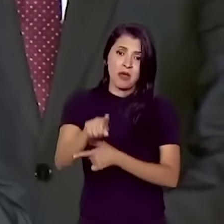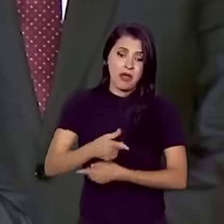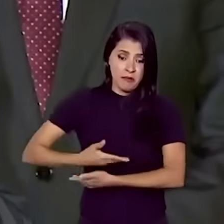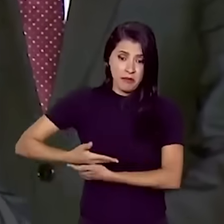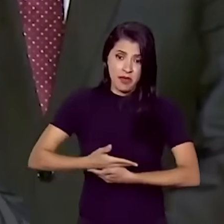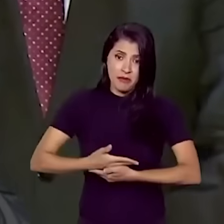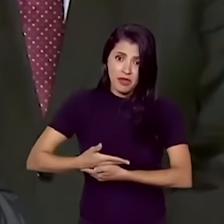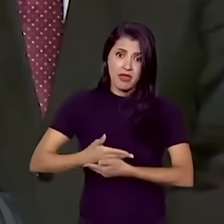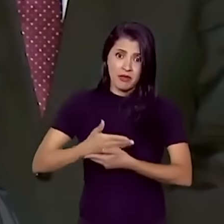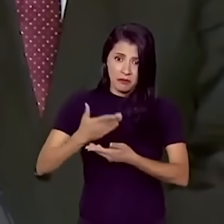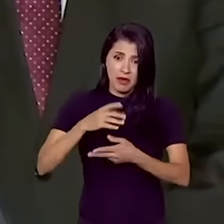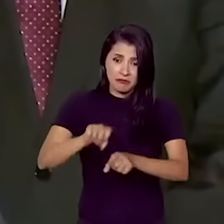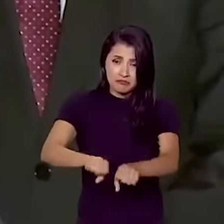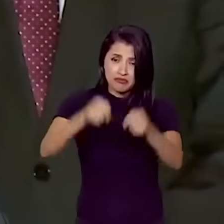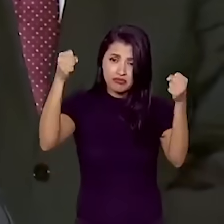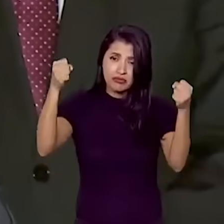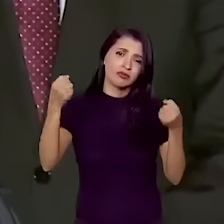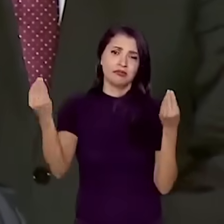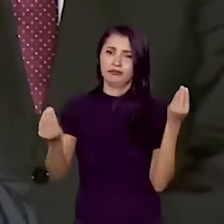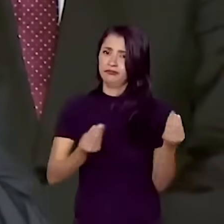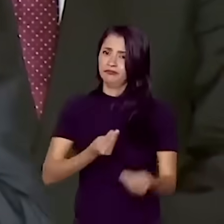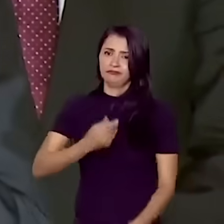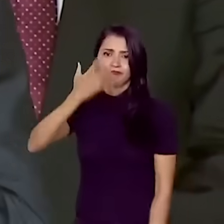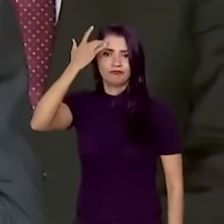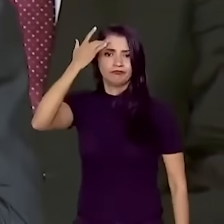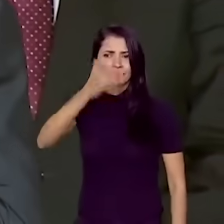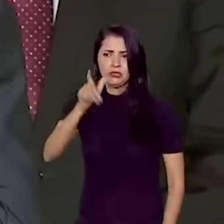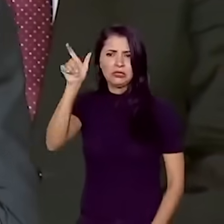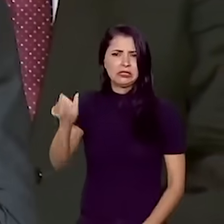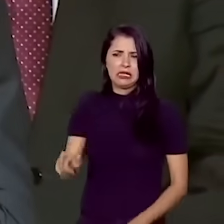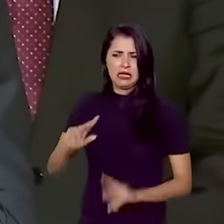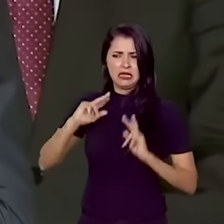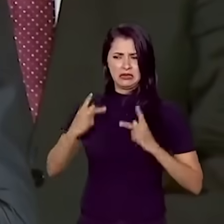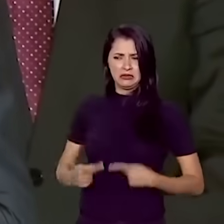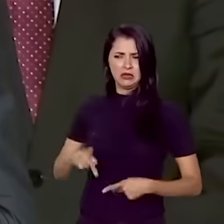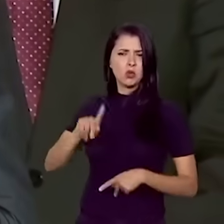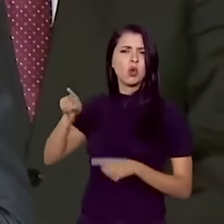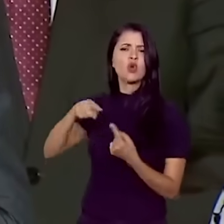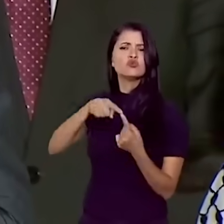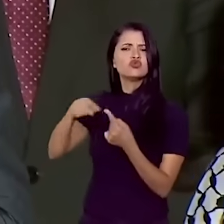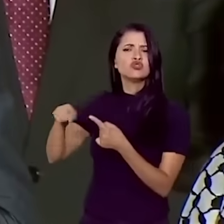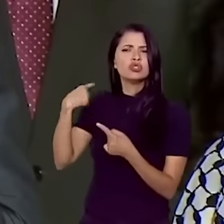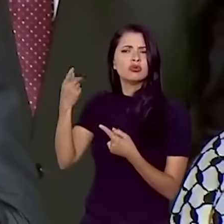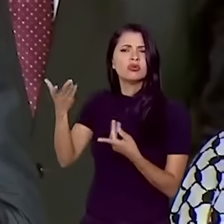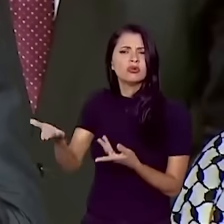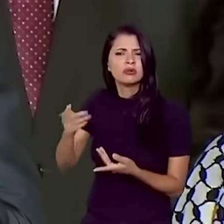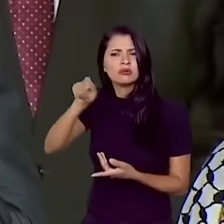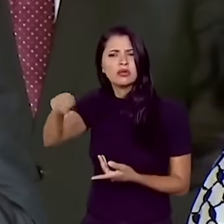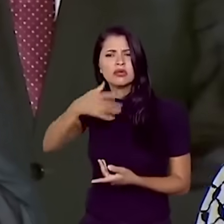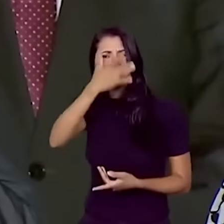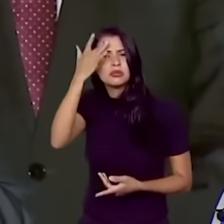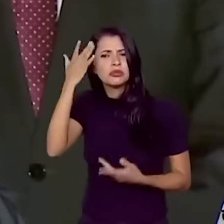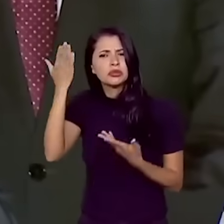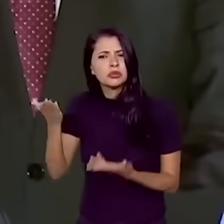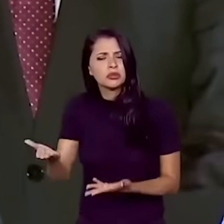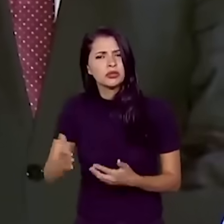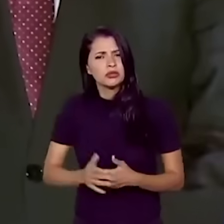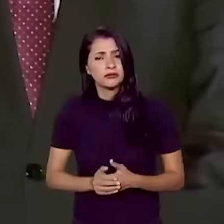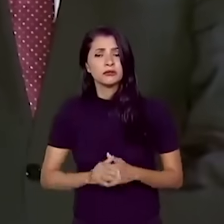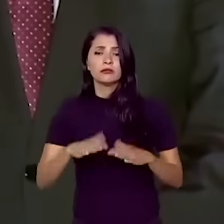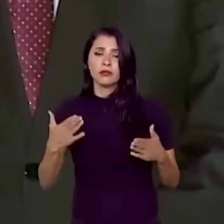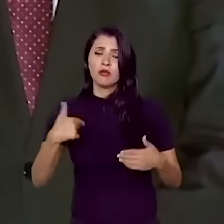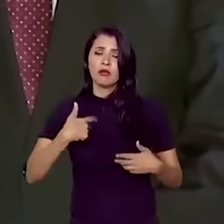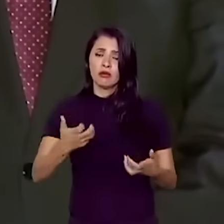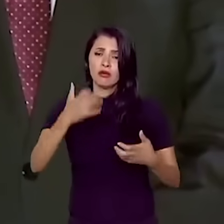para matar criança, eu sinceramente não sei que ser humano nós estamos falando. Portanto, eu